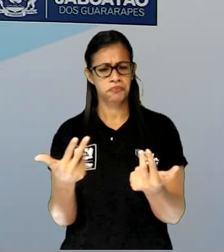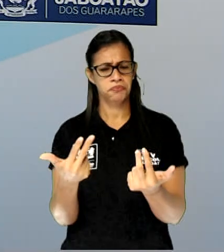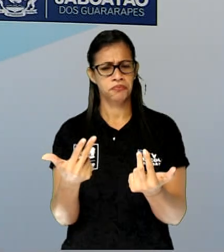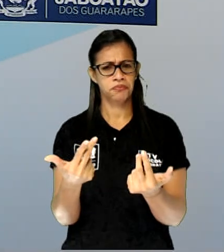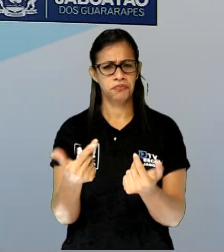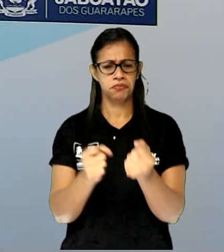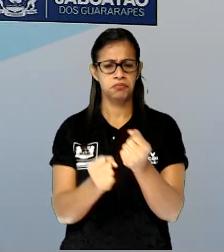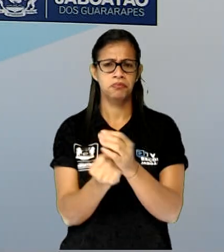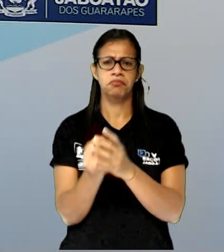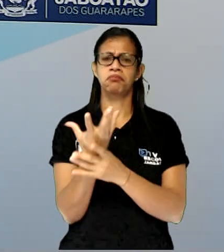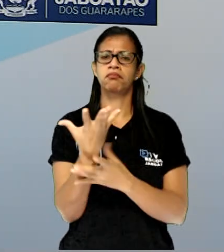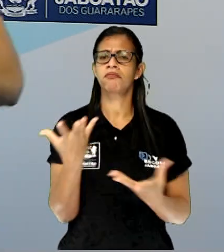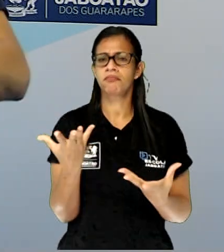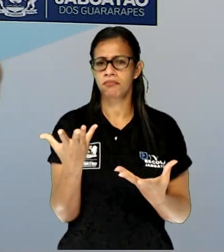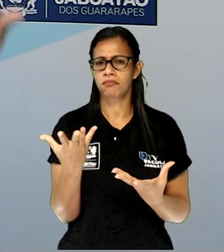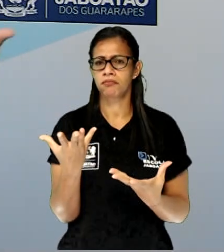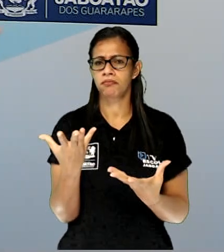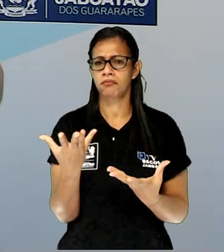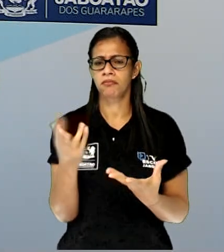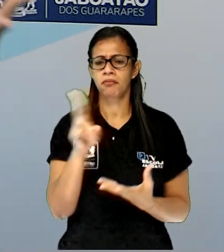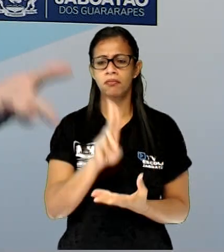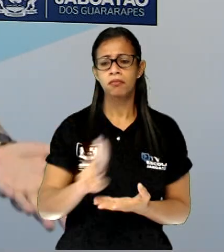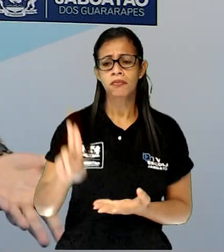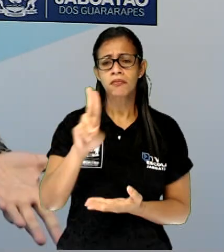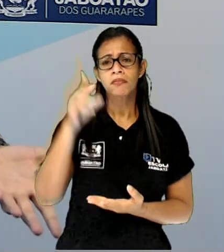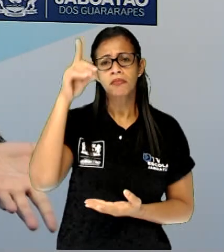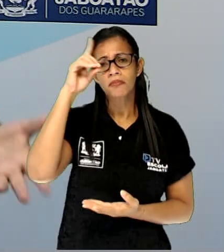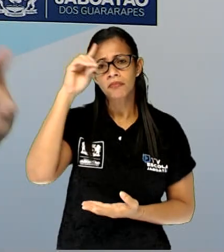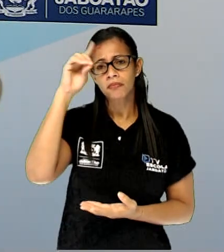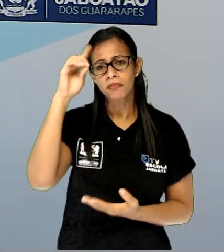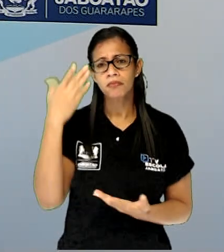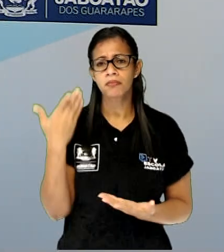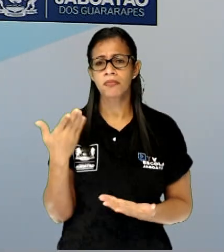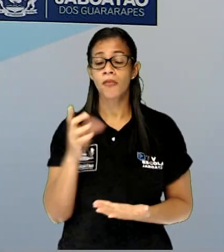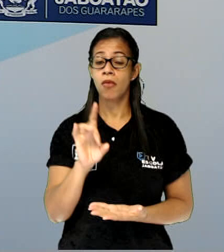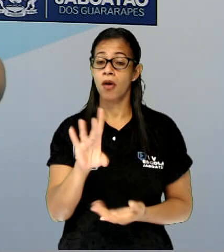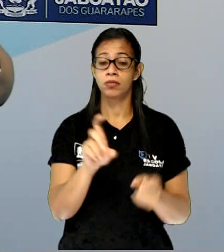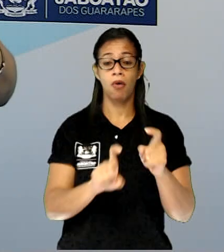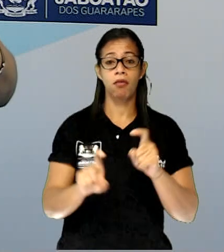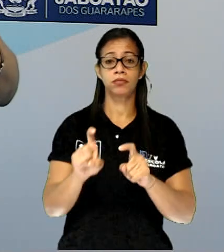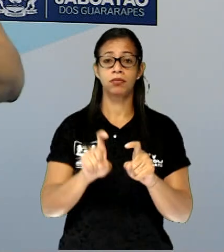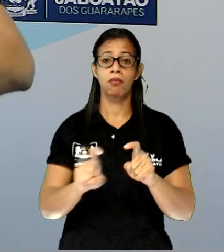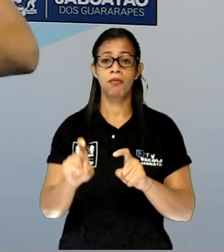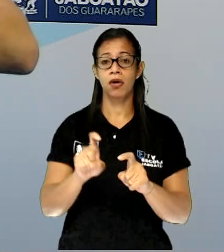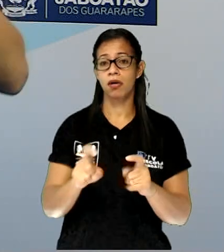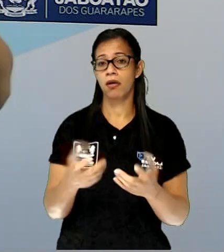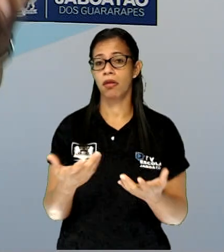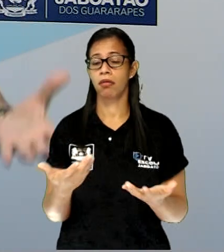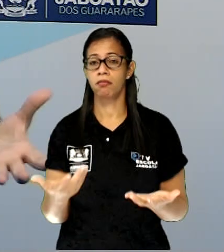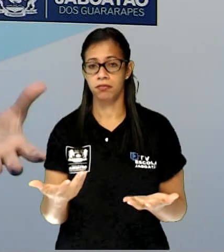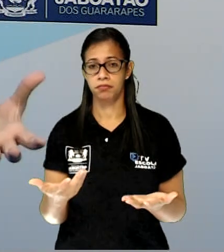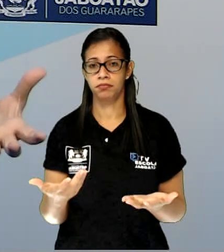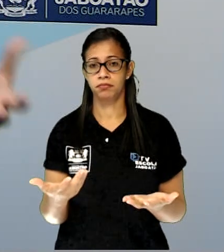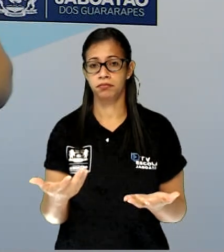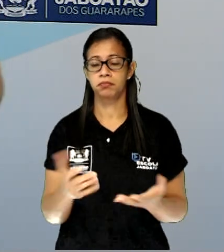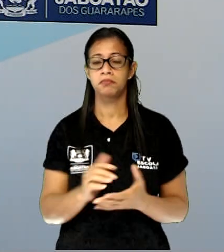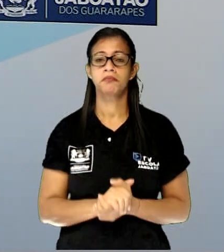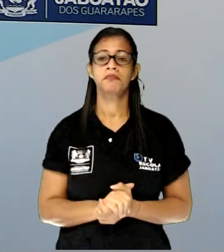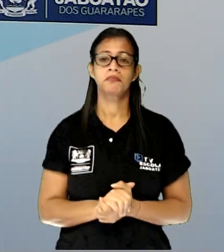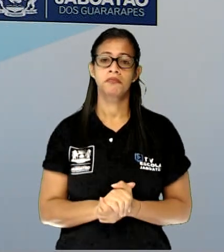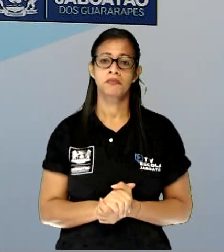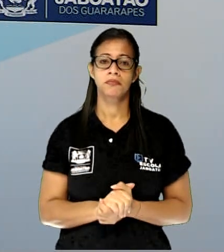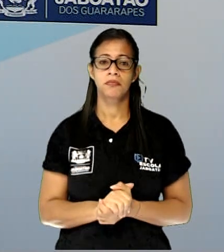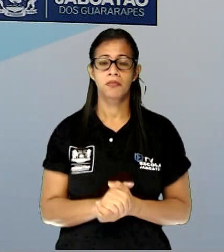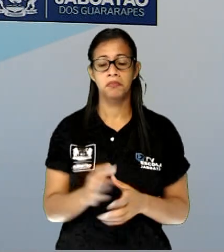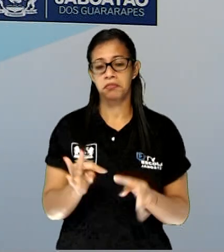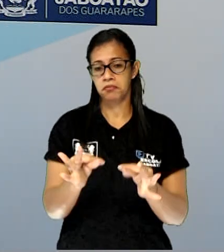dia a dia, não apenas a informática, não apenas a cibernética é a